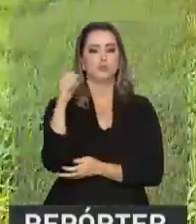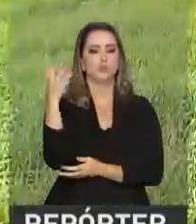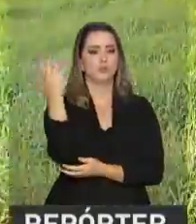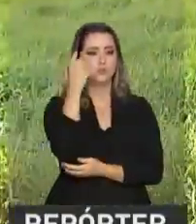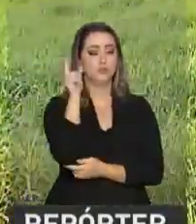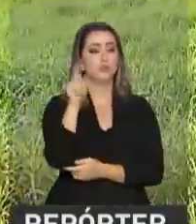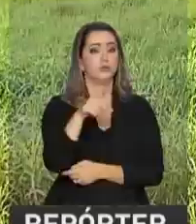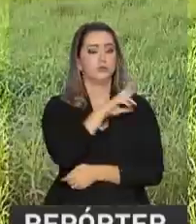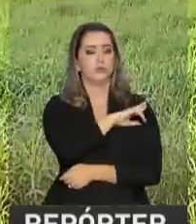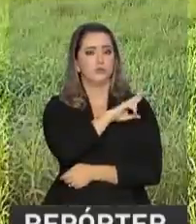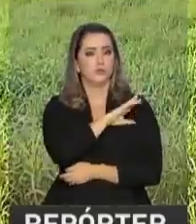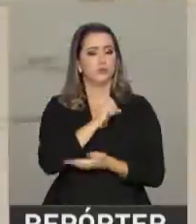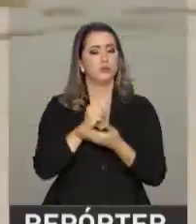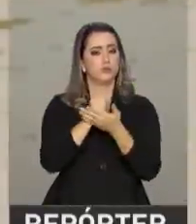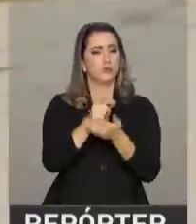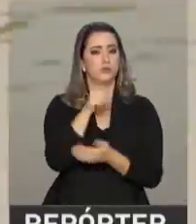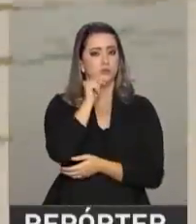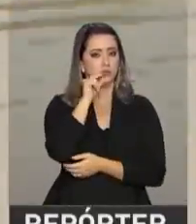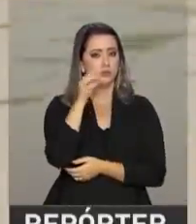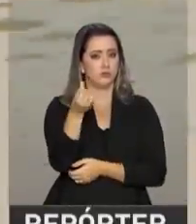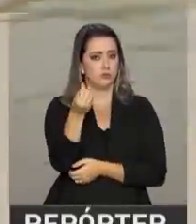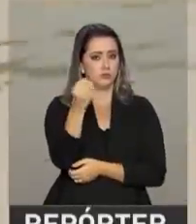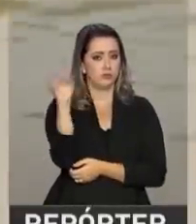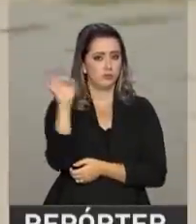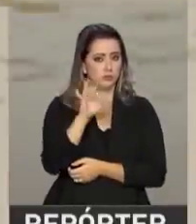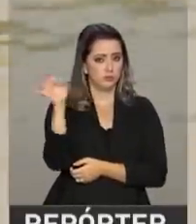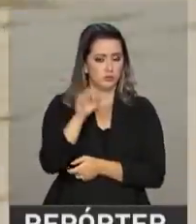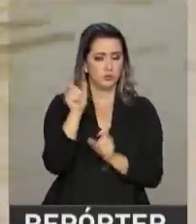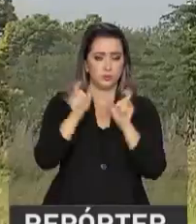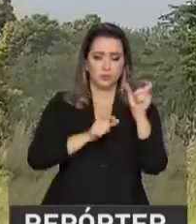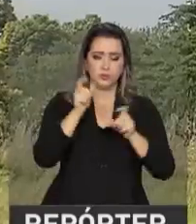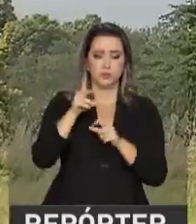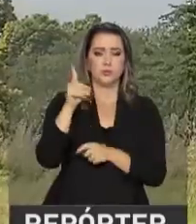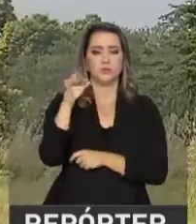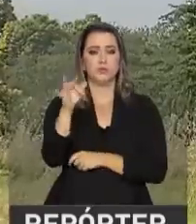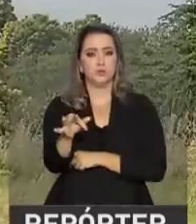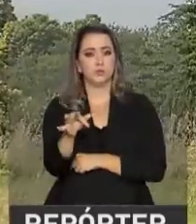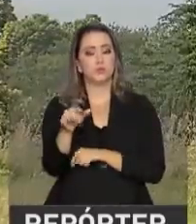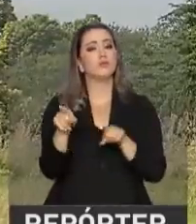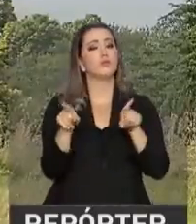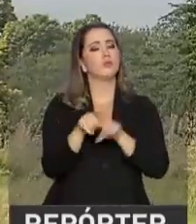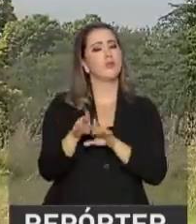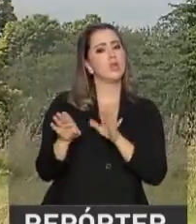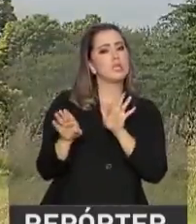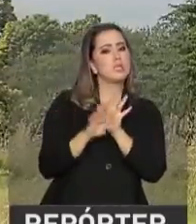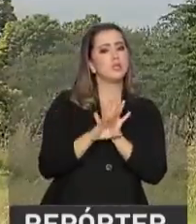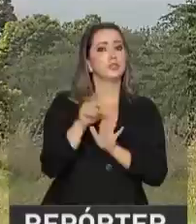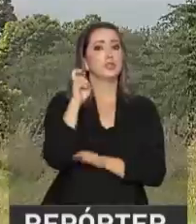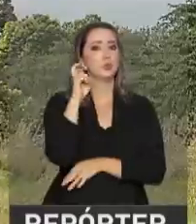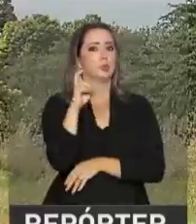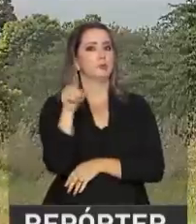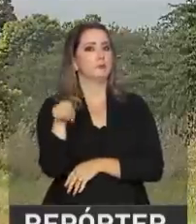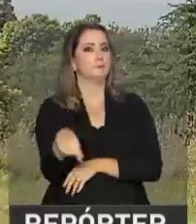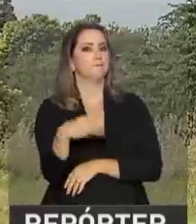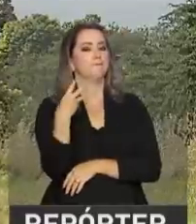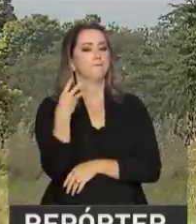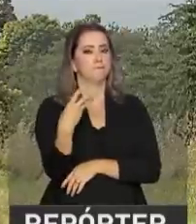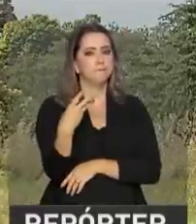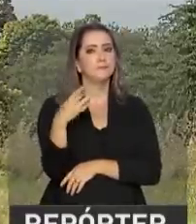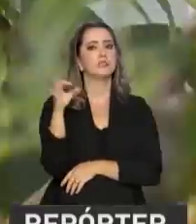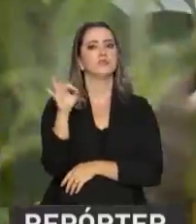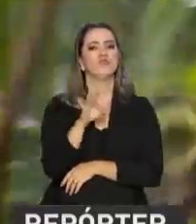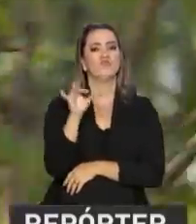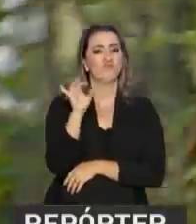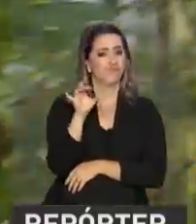responsável pelo fornecimento de água de 60% dos moradores do distrito federal e chegou a 5,3 por cento de sua